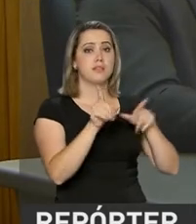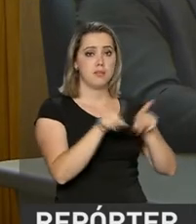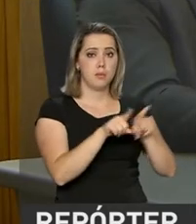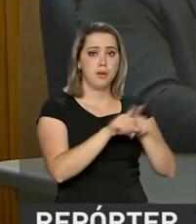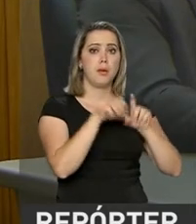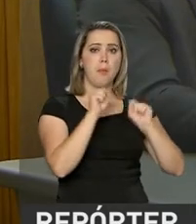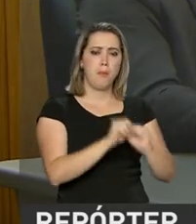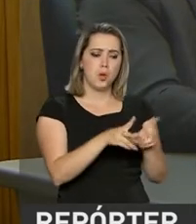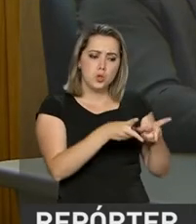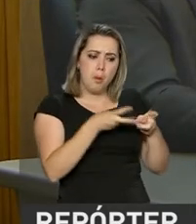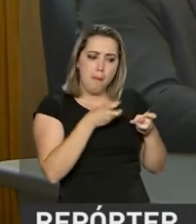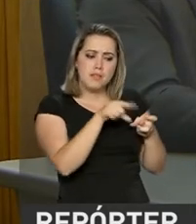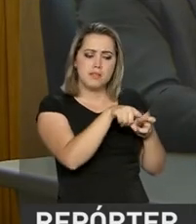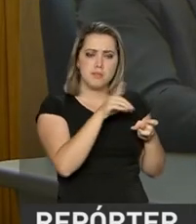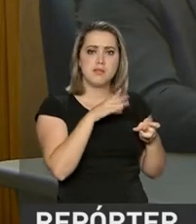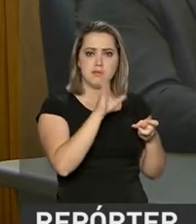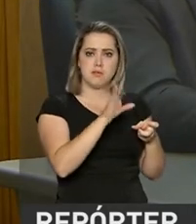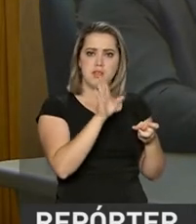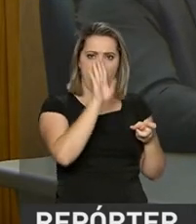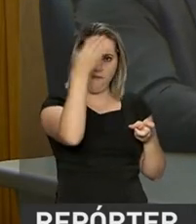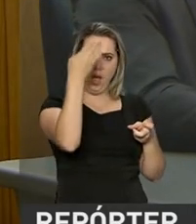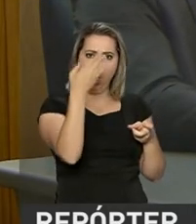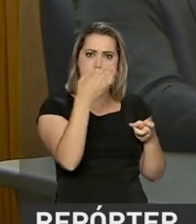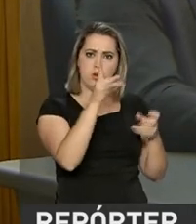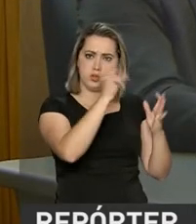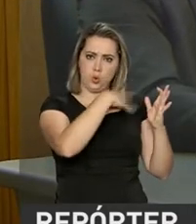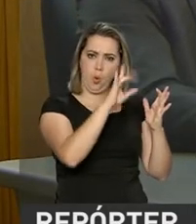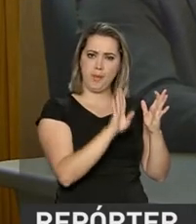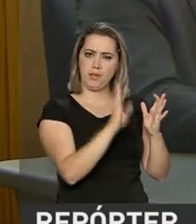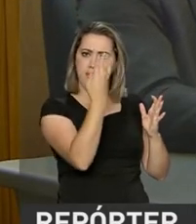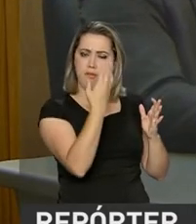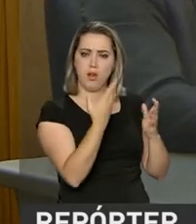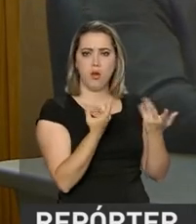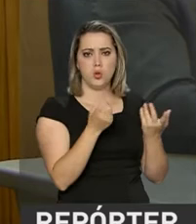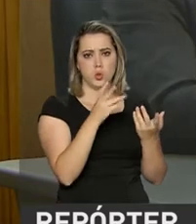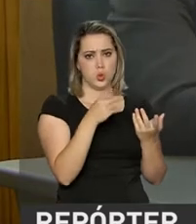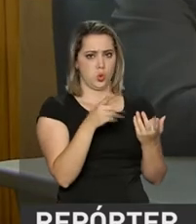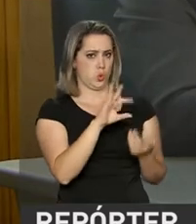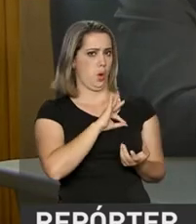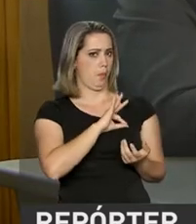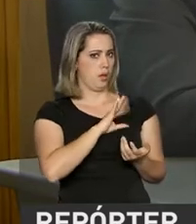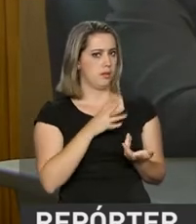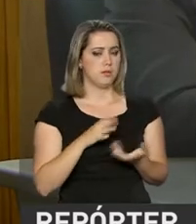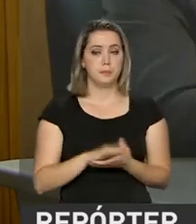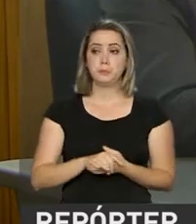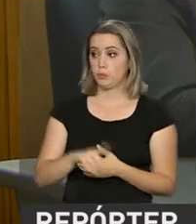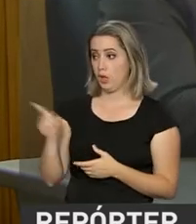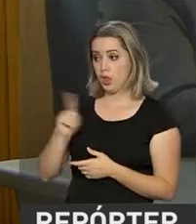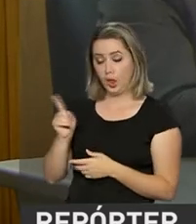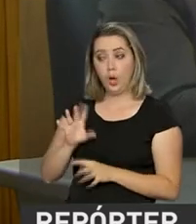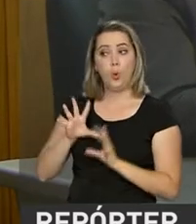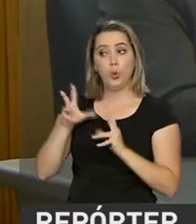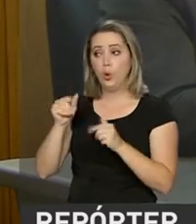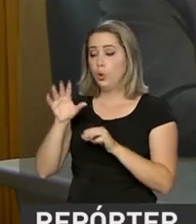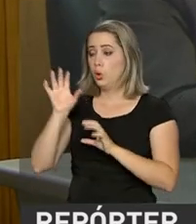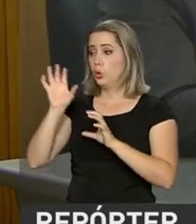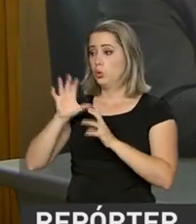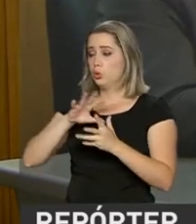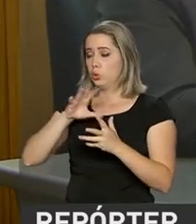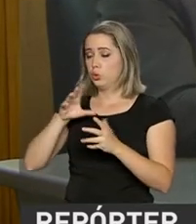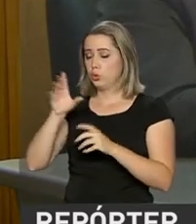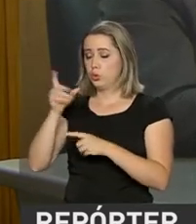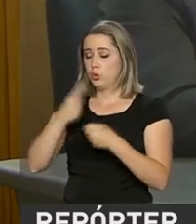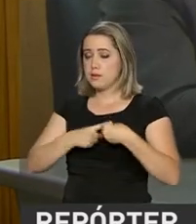carteira falsificada ou não isso não vale só para o agente de trânsito né não tá toda a sociedade sejam agentes